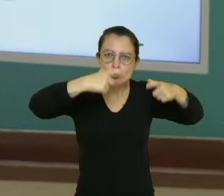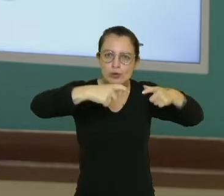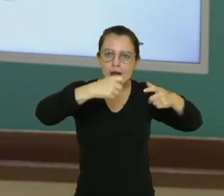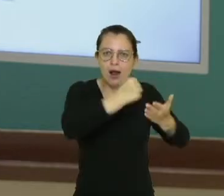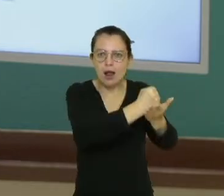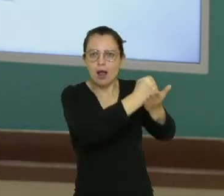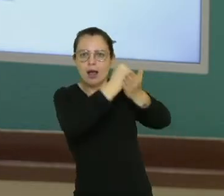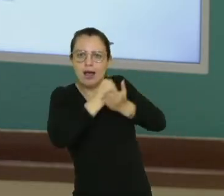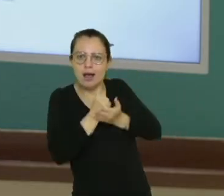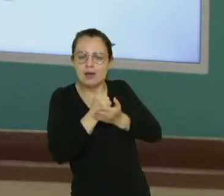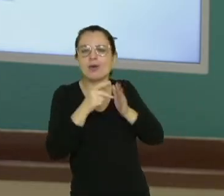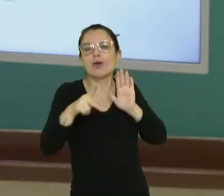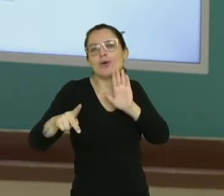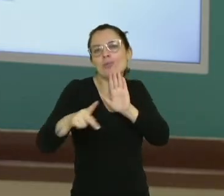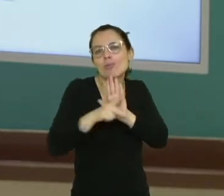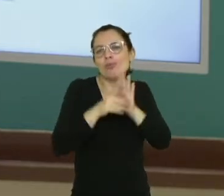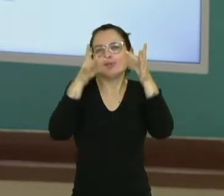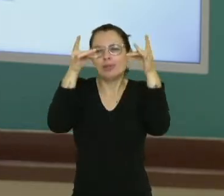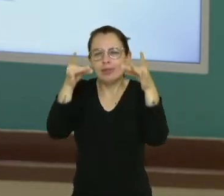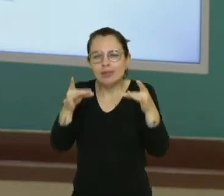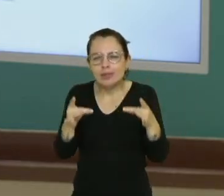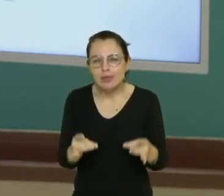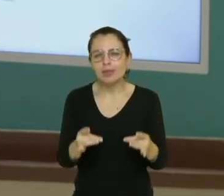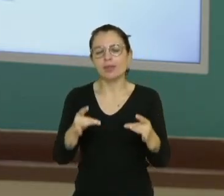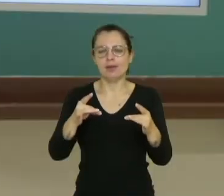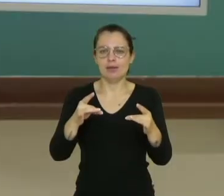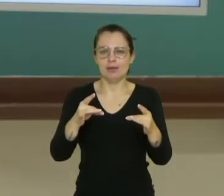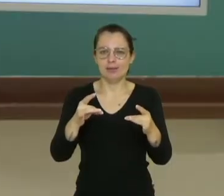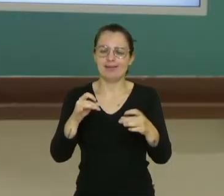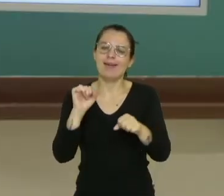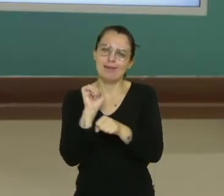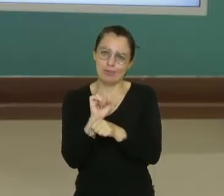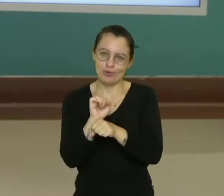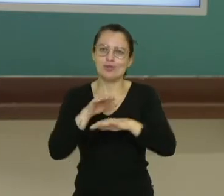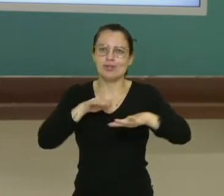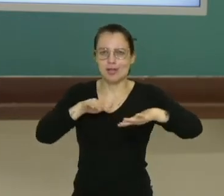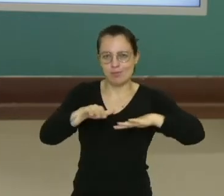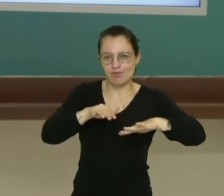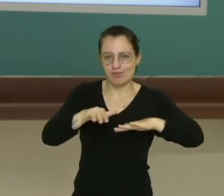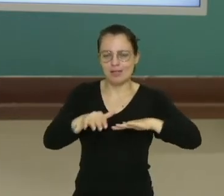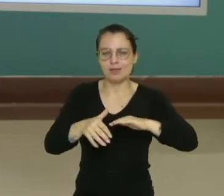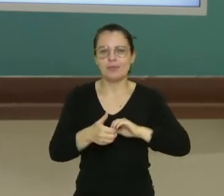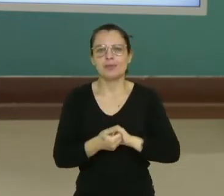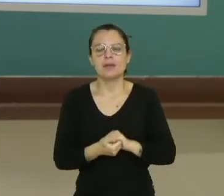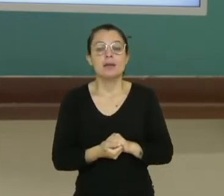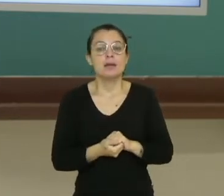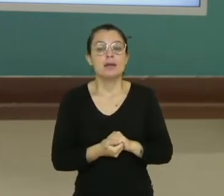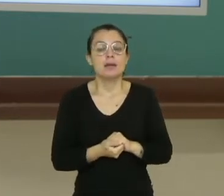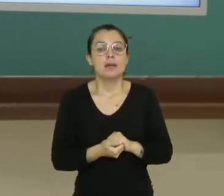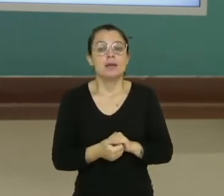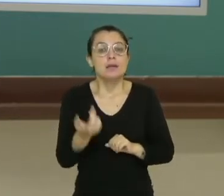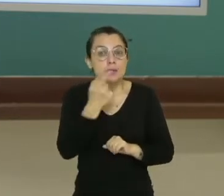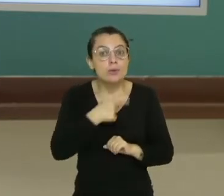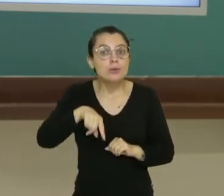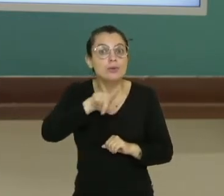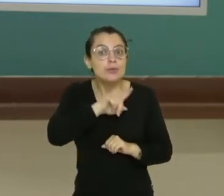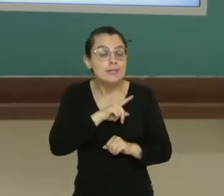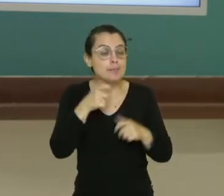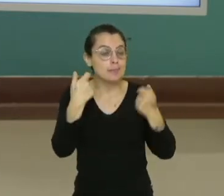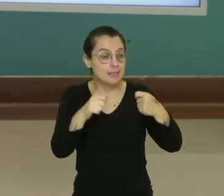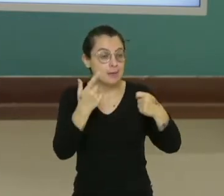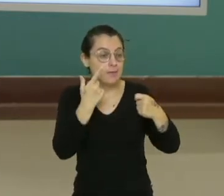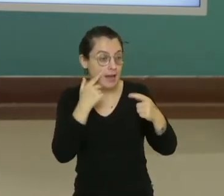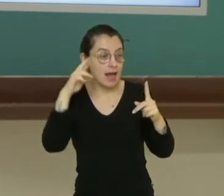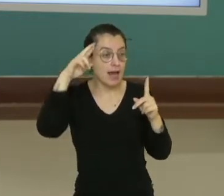ajudar a definição do movimento do repouso. Ou seja, para definir qualquer parte de movimento, nós temos que partir de um certo